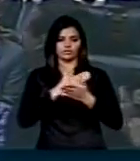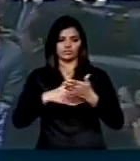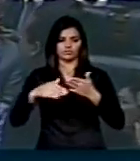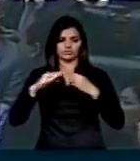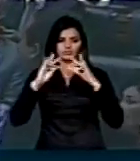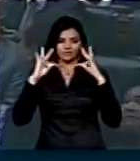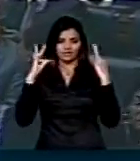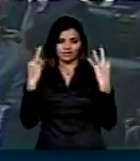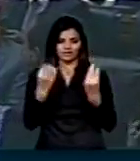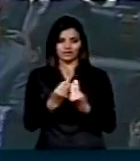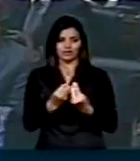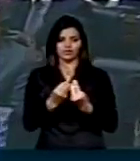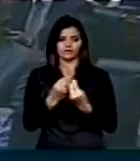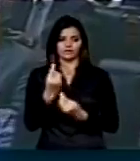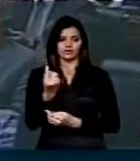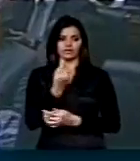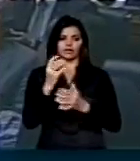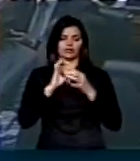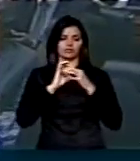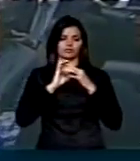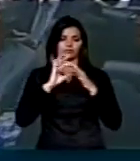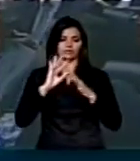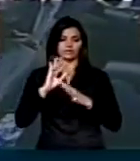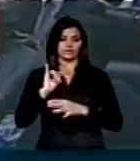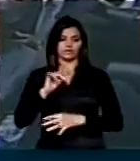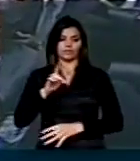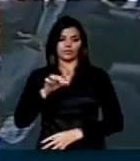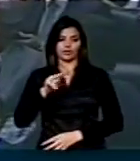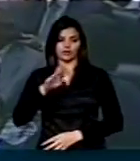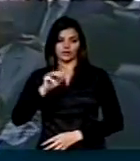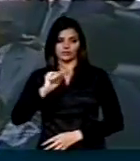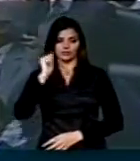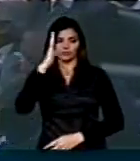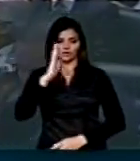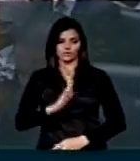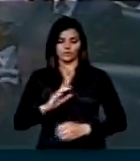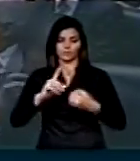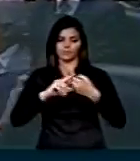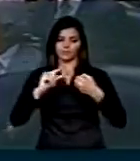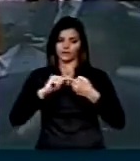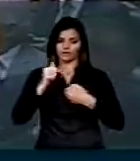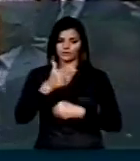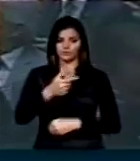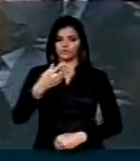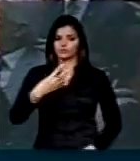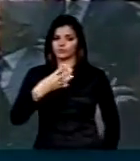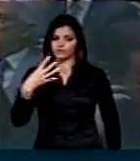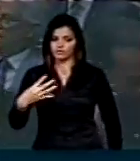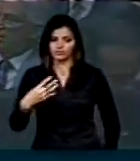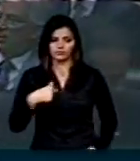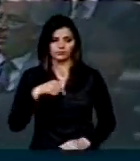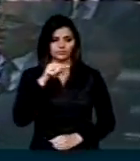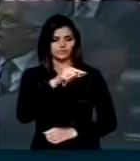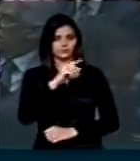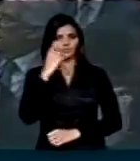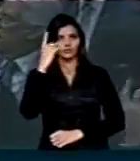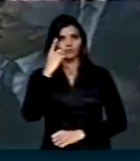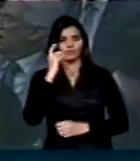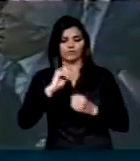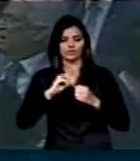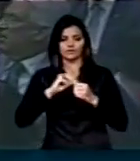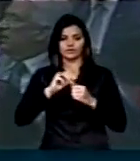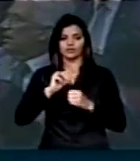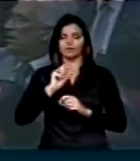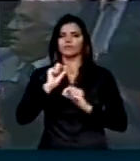integridade e a independência do Brasil. O artigo 244 estabelece que o deputado que praticar